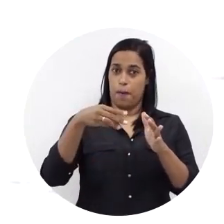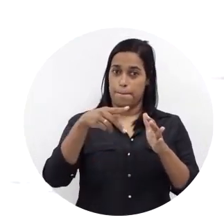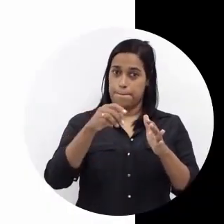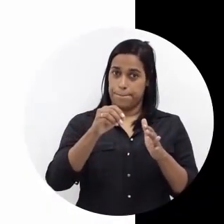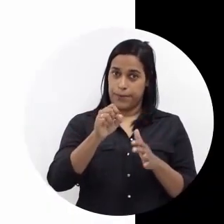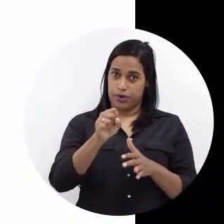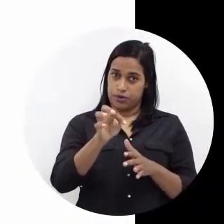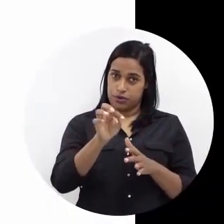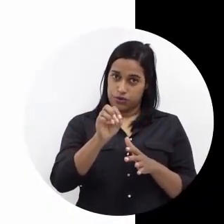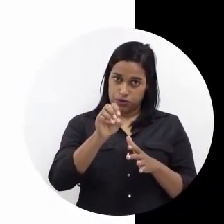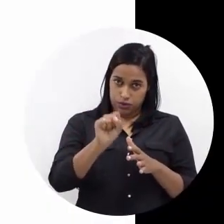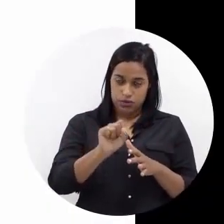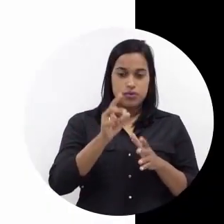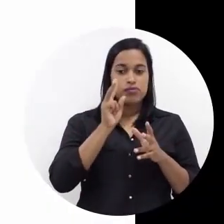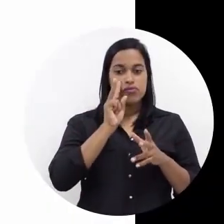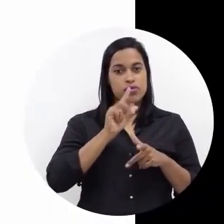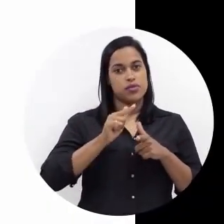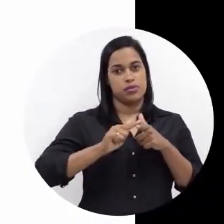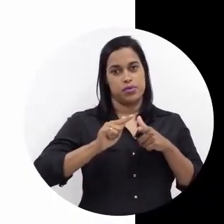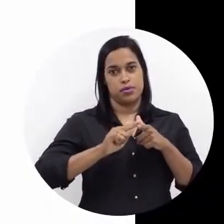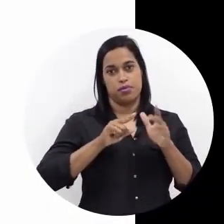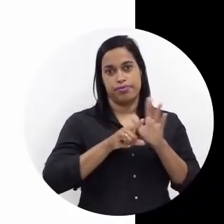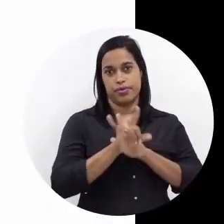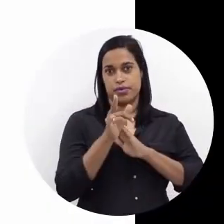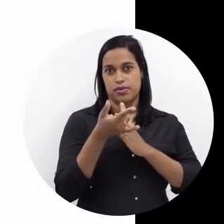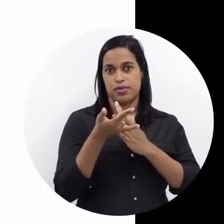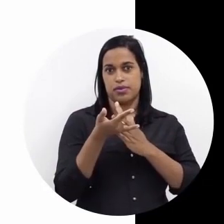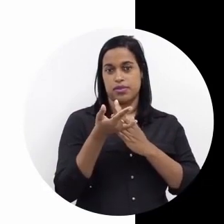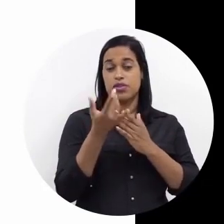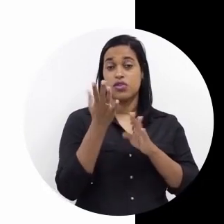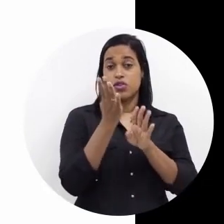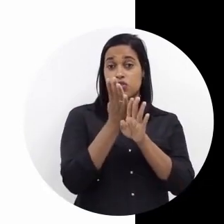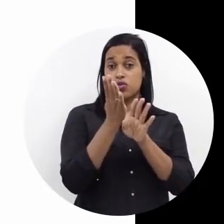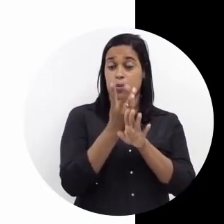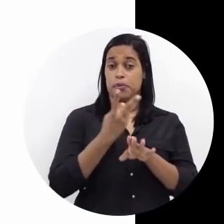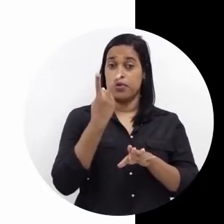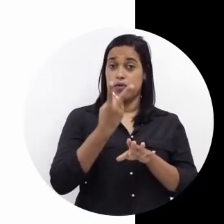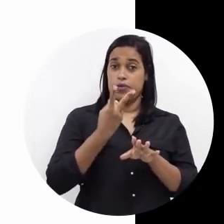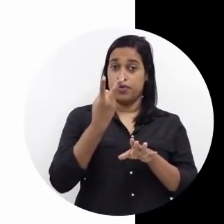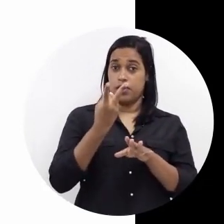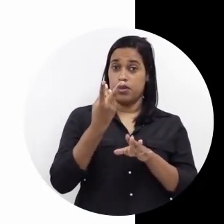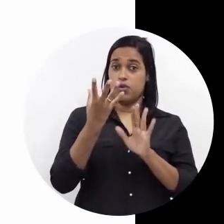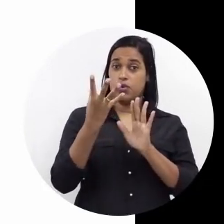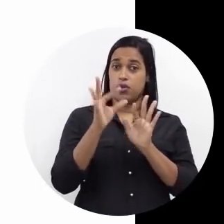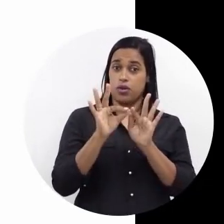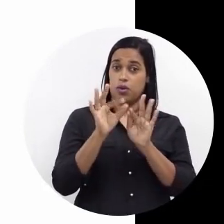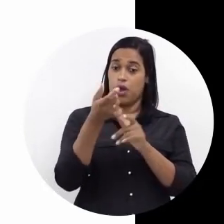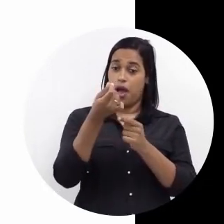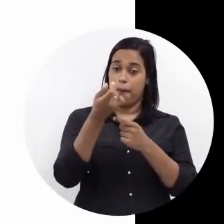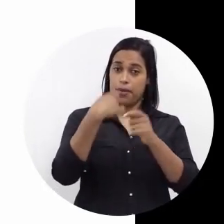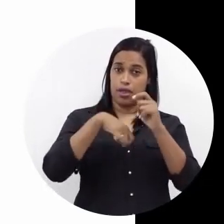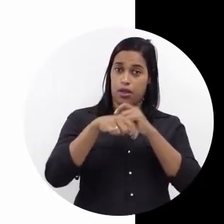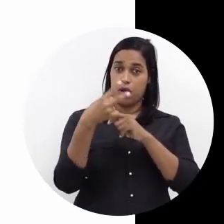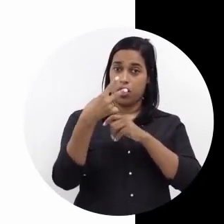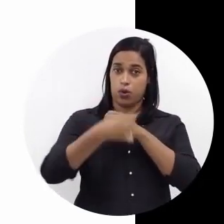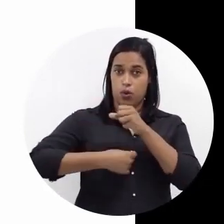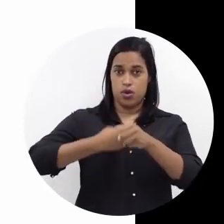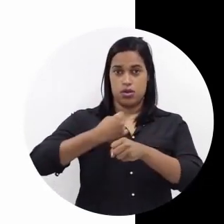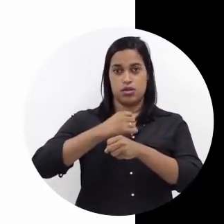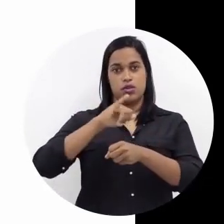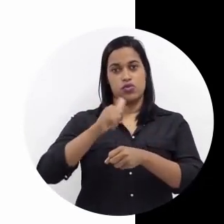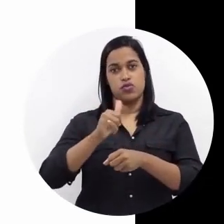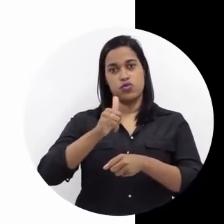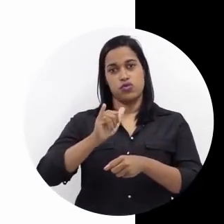Vejamos um problema. Determine o valor de um capital que foi aplicado por dois anos, a taxa de juros